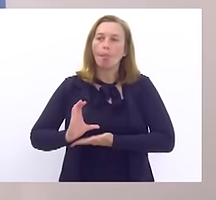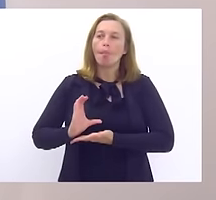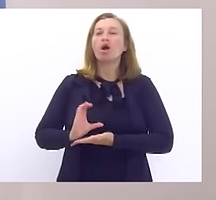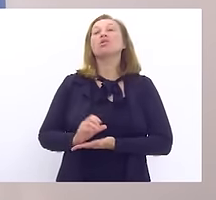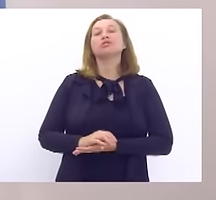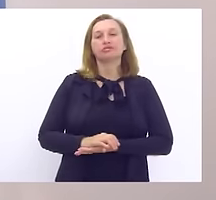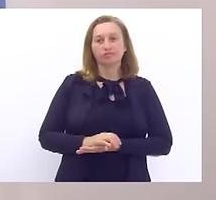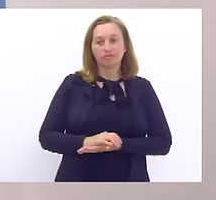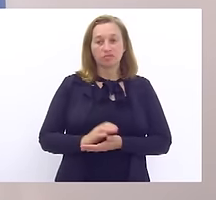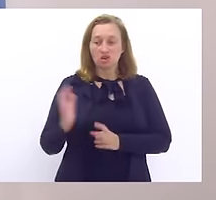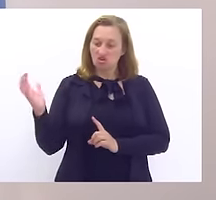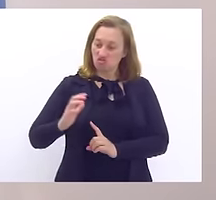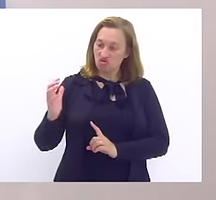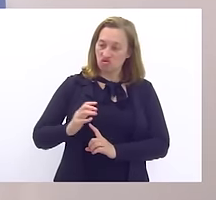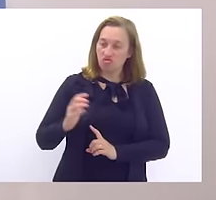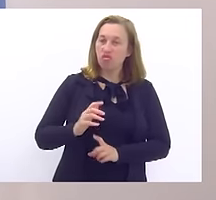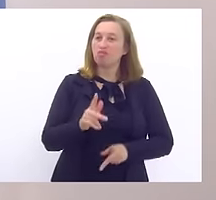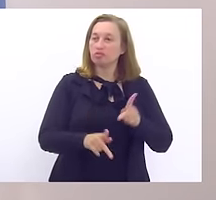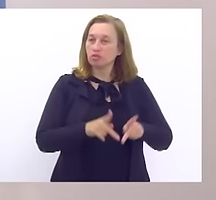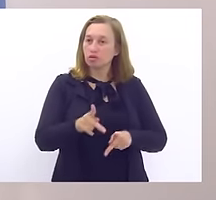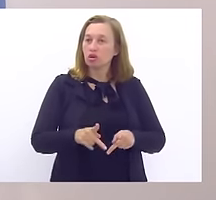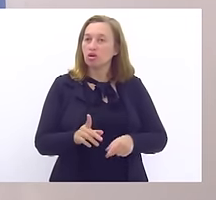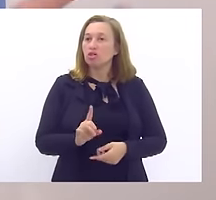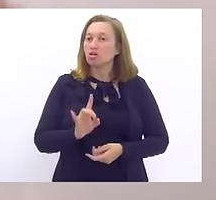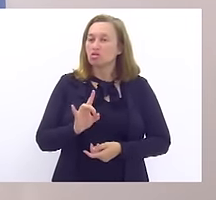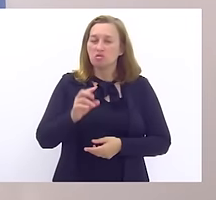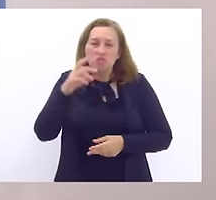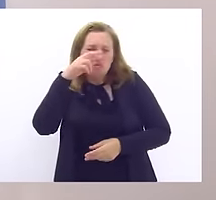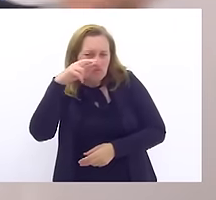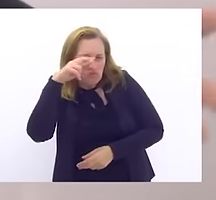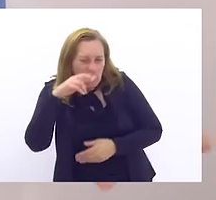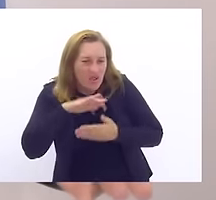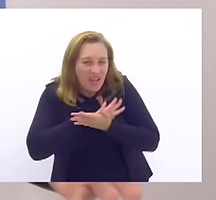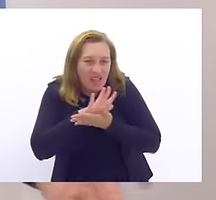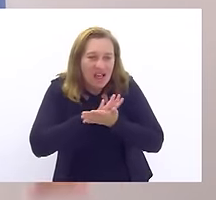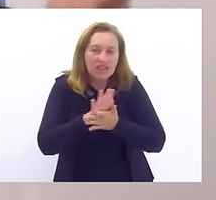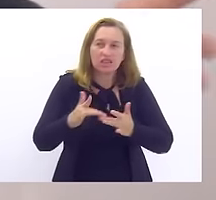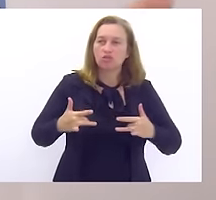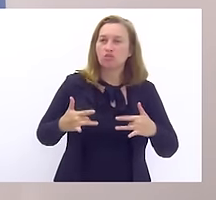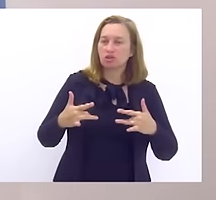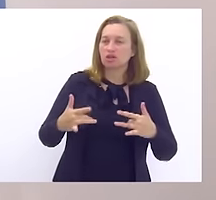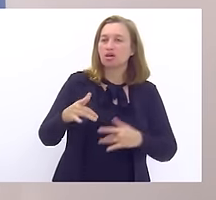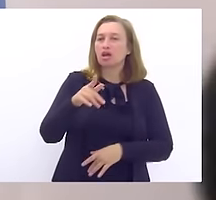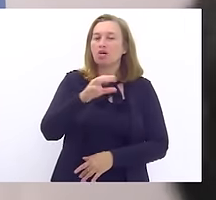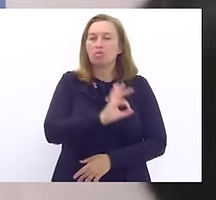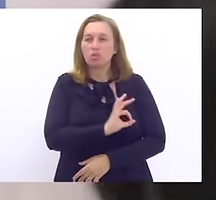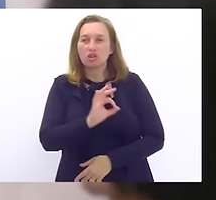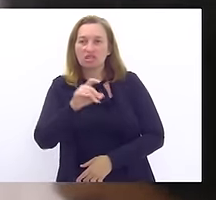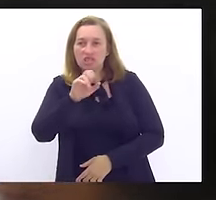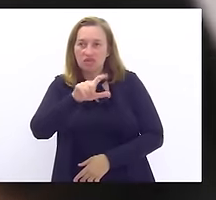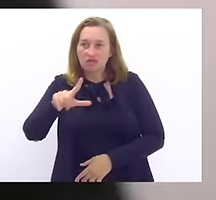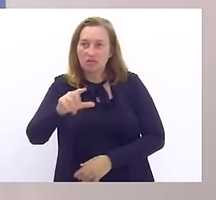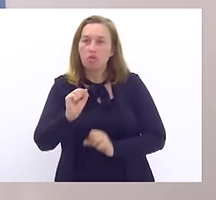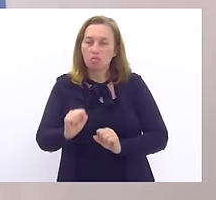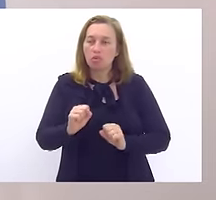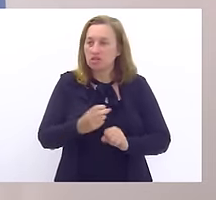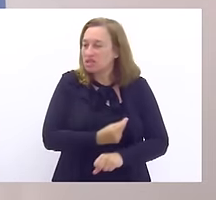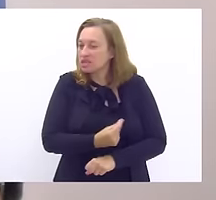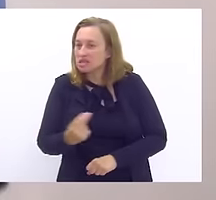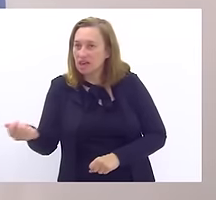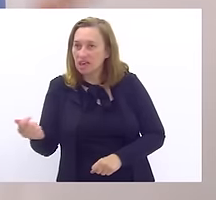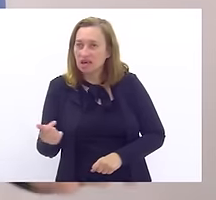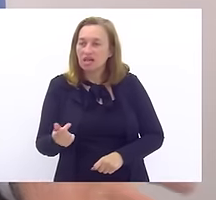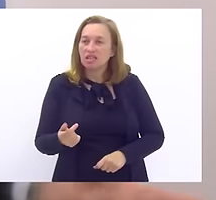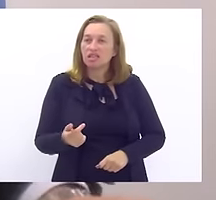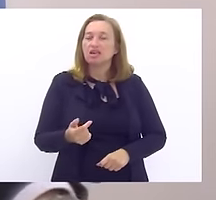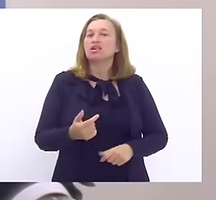infernizar a vida dos outros porque não se faz uma verificação então assim nossa solidariedade a polícia viu que a polícia civil possa sair dessa operação mais rápido possível